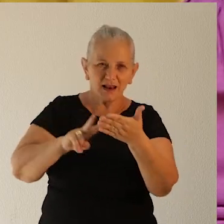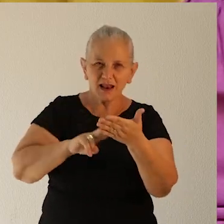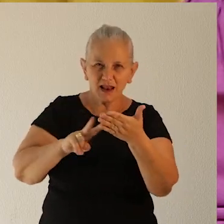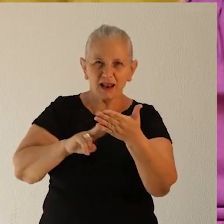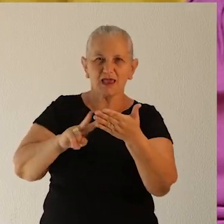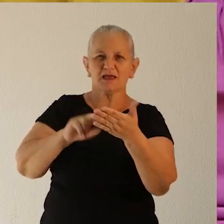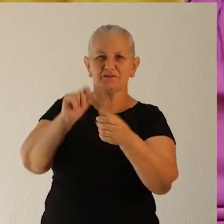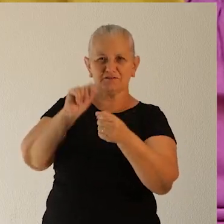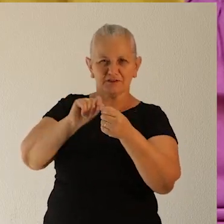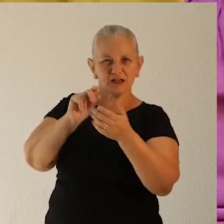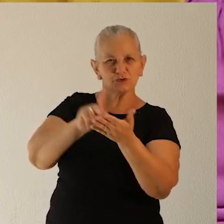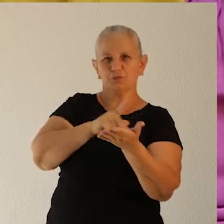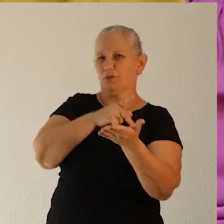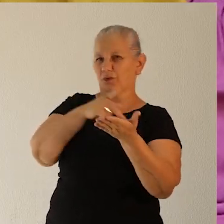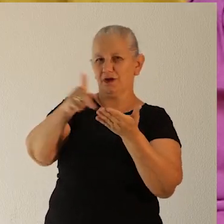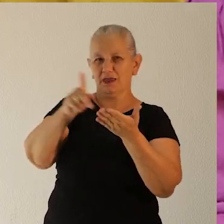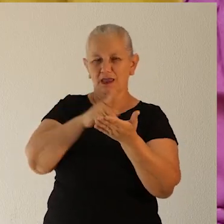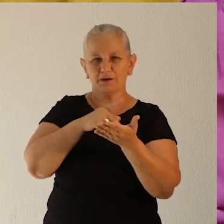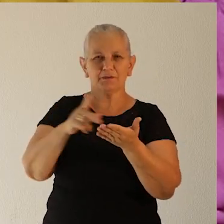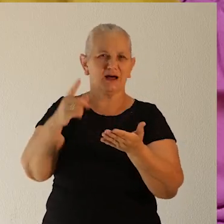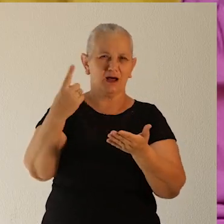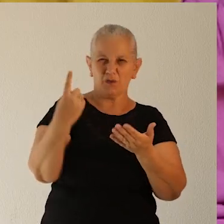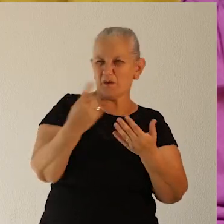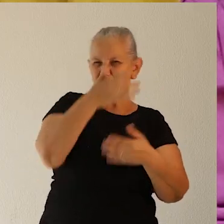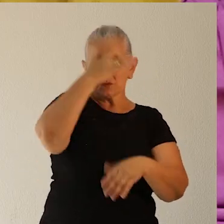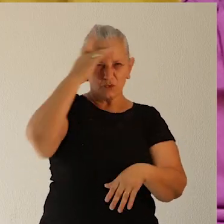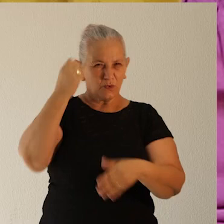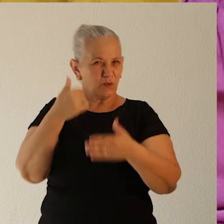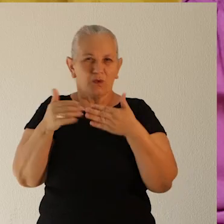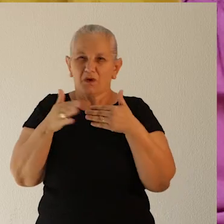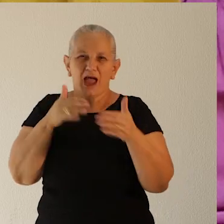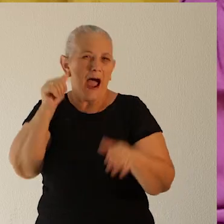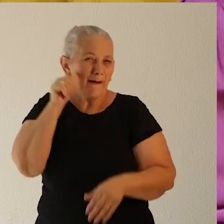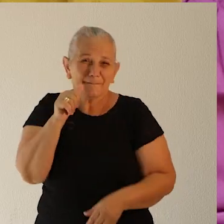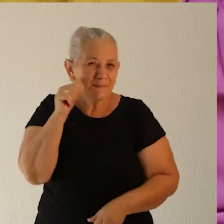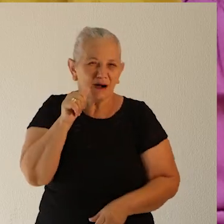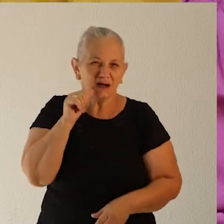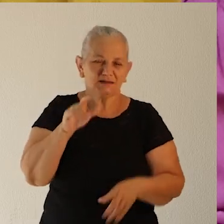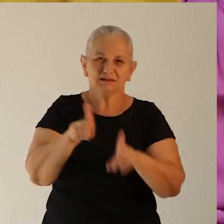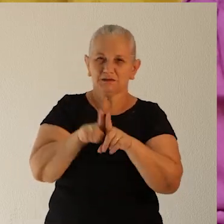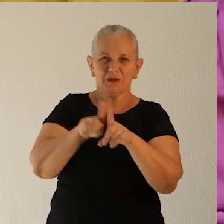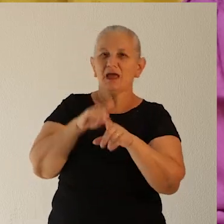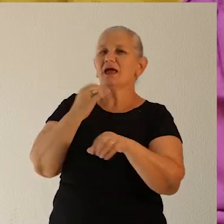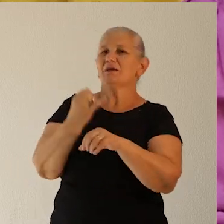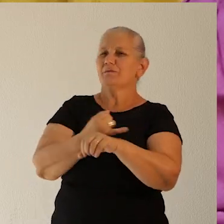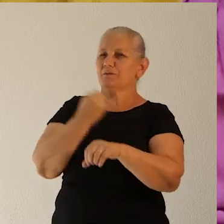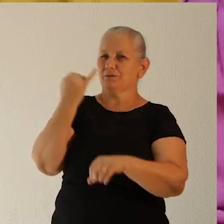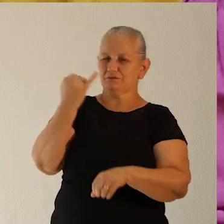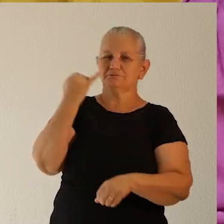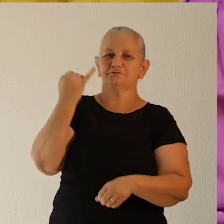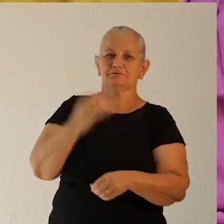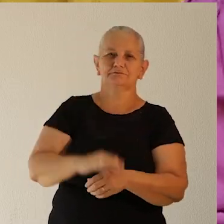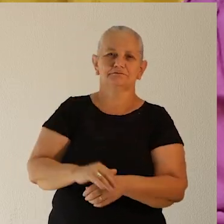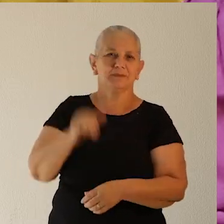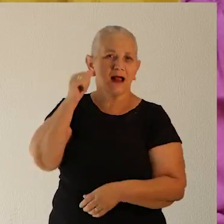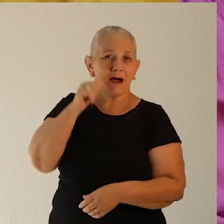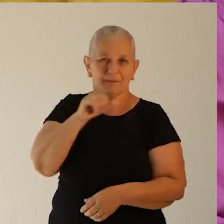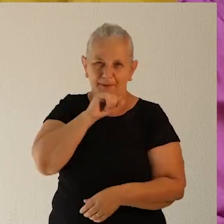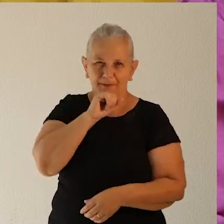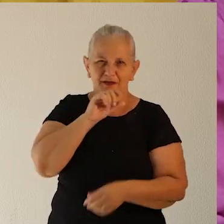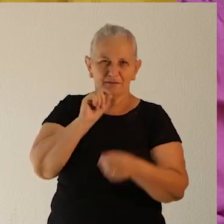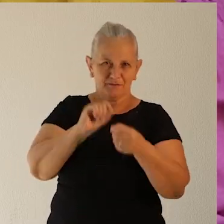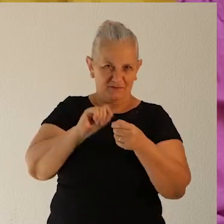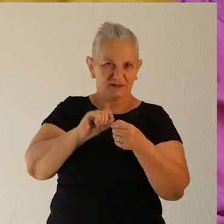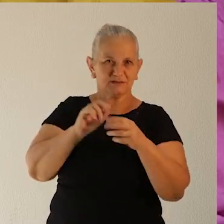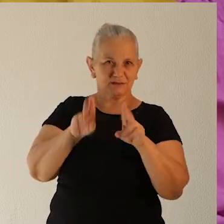um poema para algum dos personagens, façam um poema para sua mãe, isso é muito importante. E agora? Não sei se o